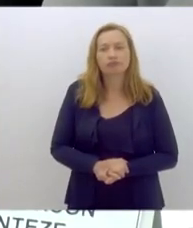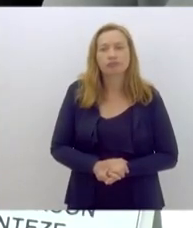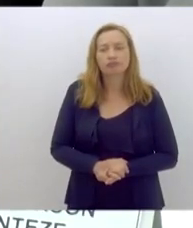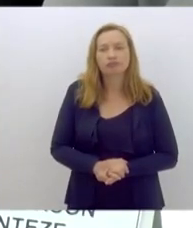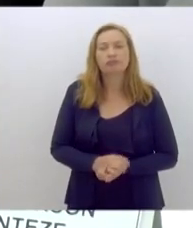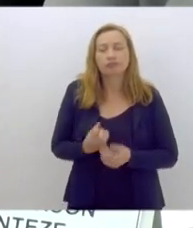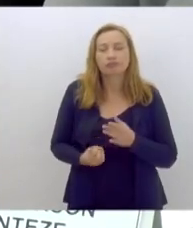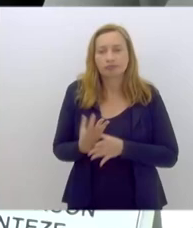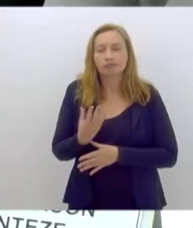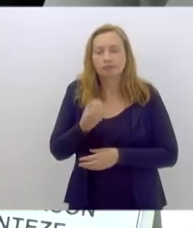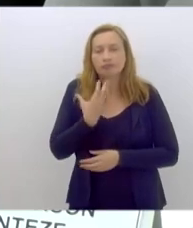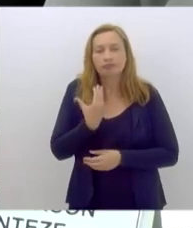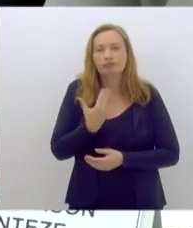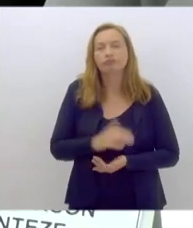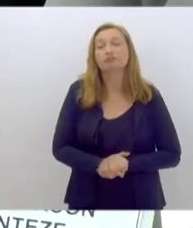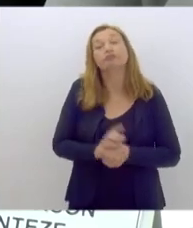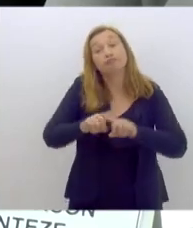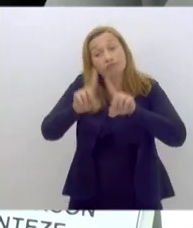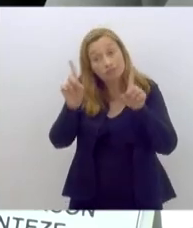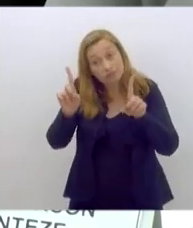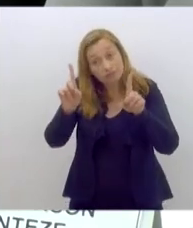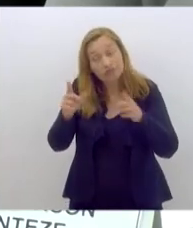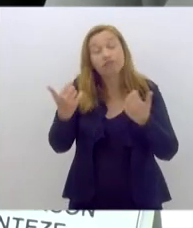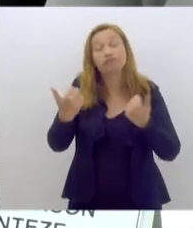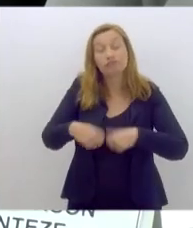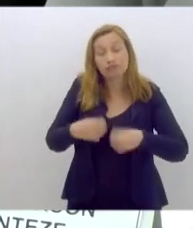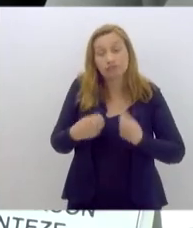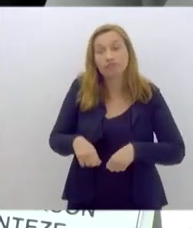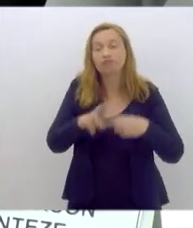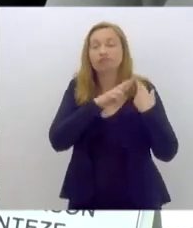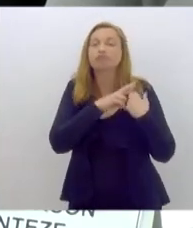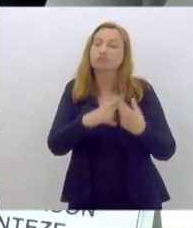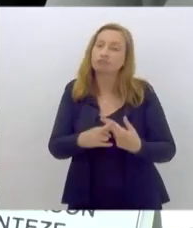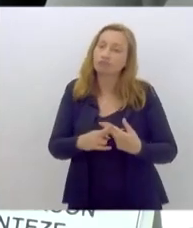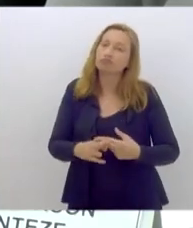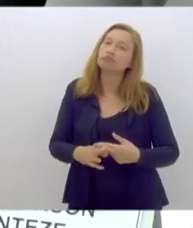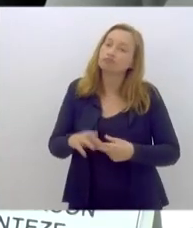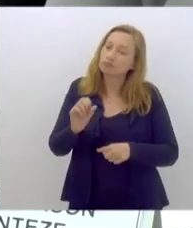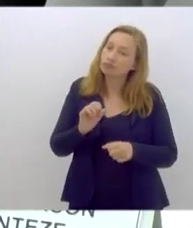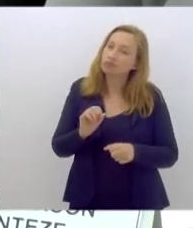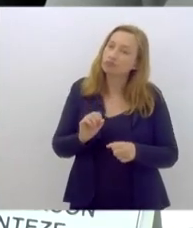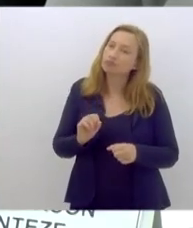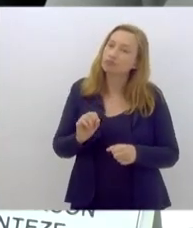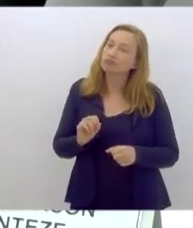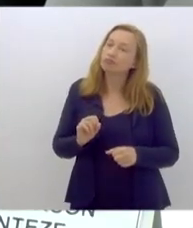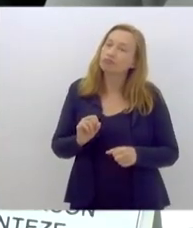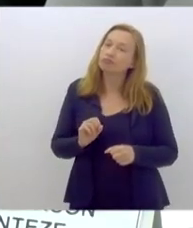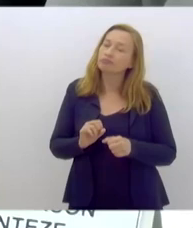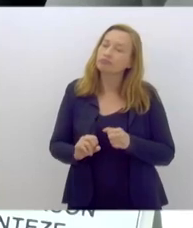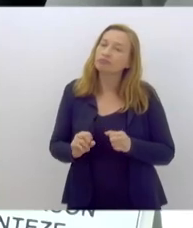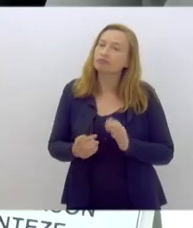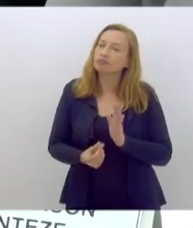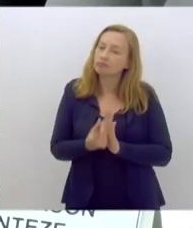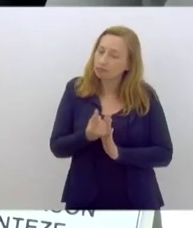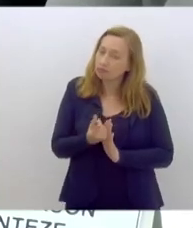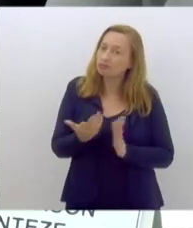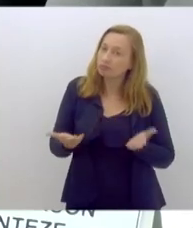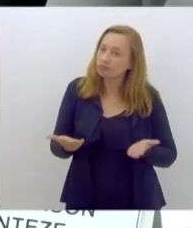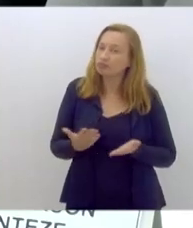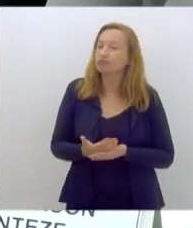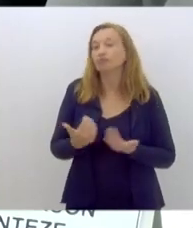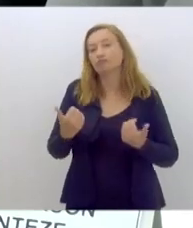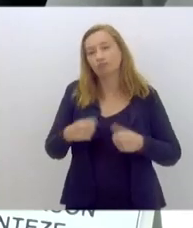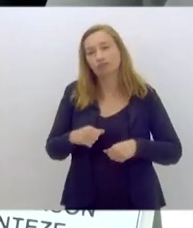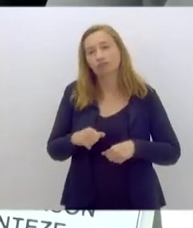produtivo isso mas nós temos que ter a responsabilidade para poder gerar um orçamento que a gente